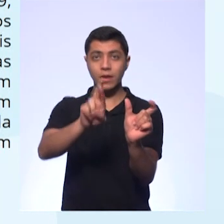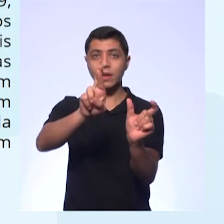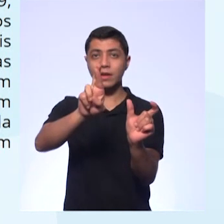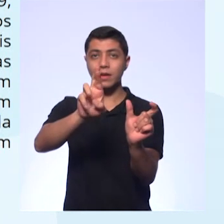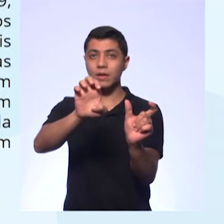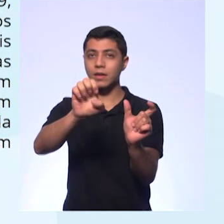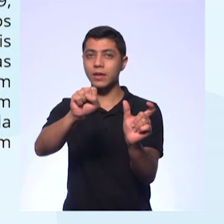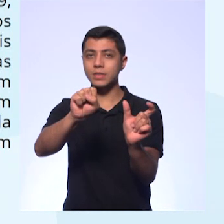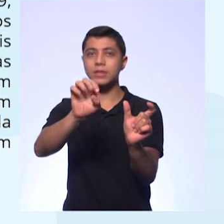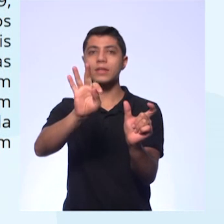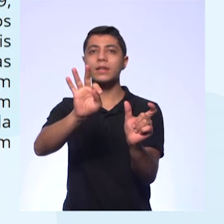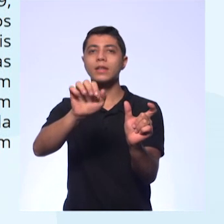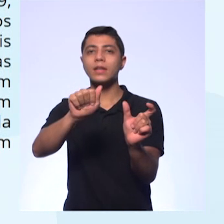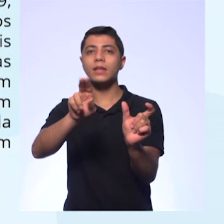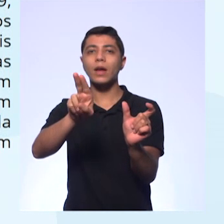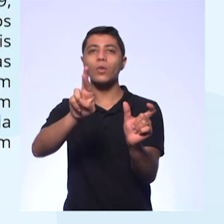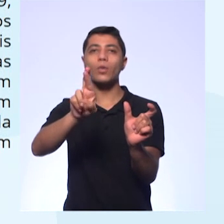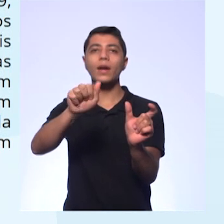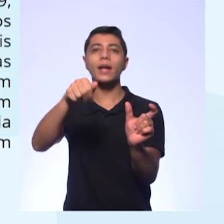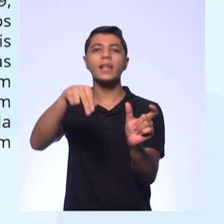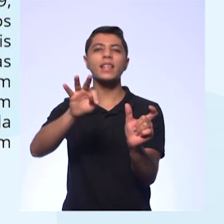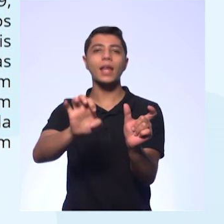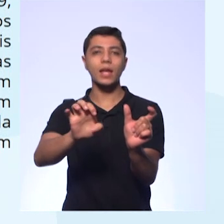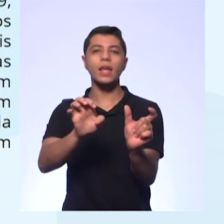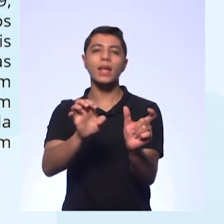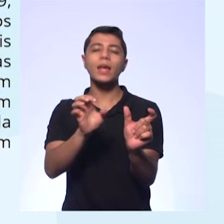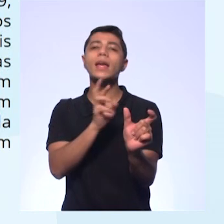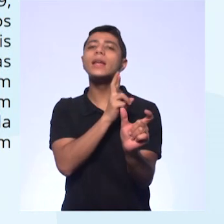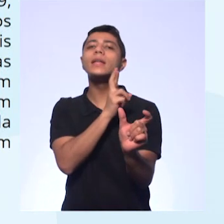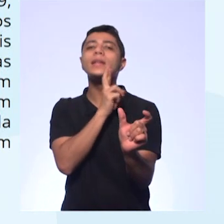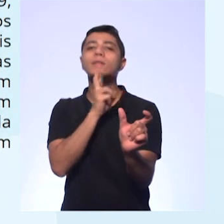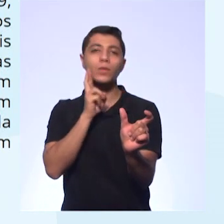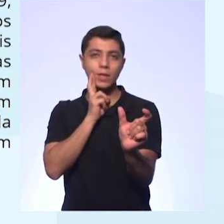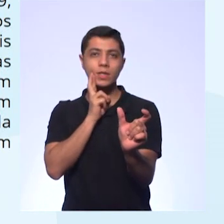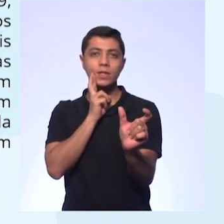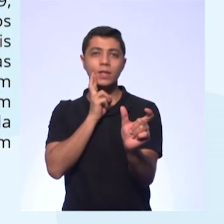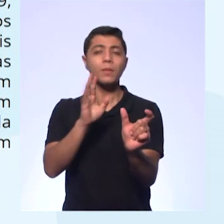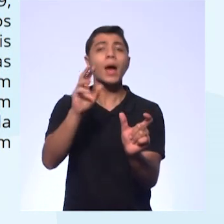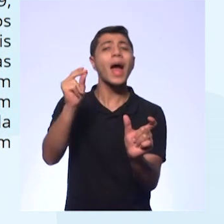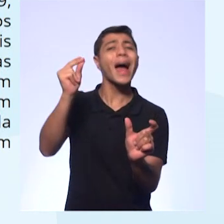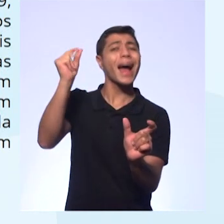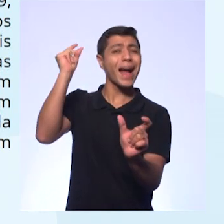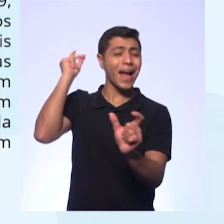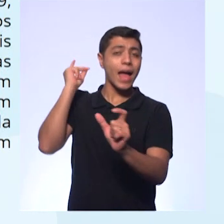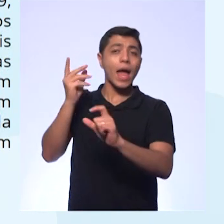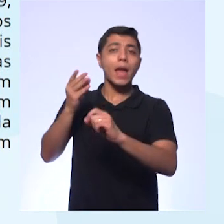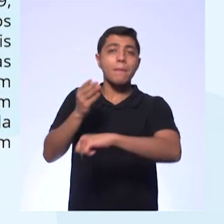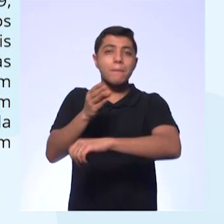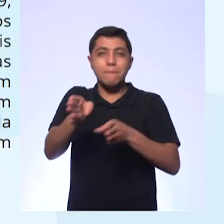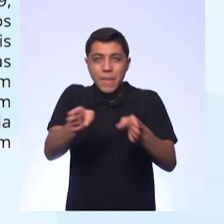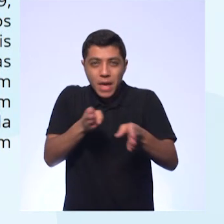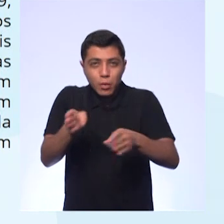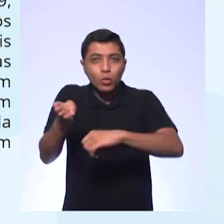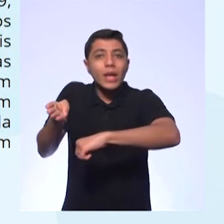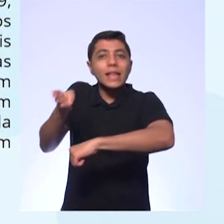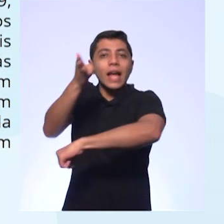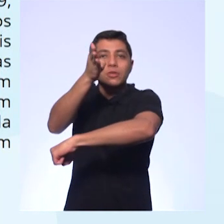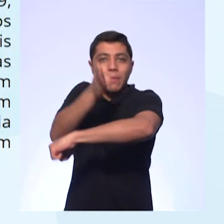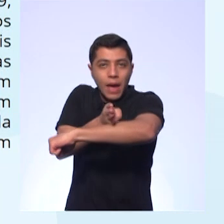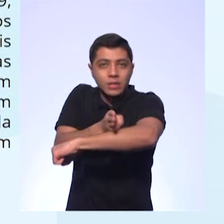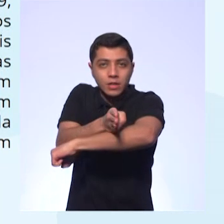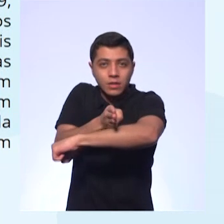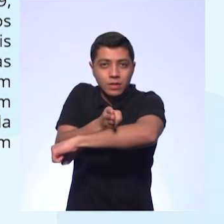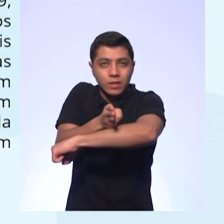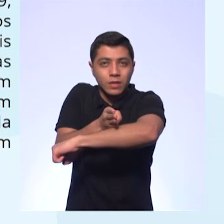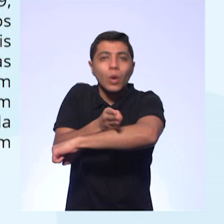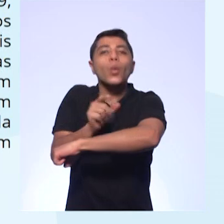restaurante. Desde o final da Idade Média, a palavra restaurante designava caldos ricos com carne de aves